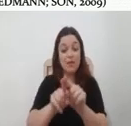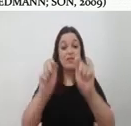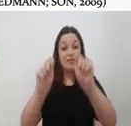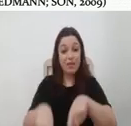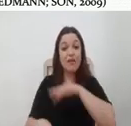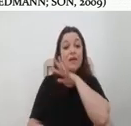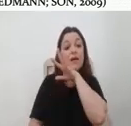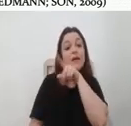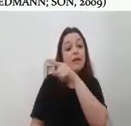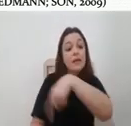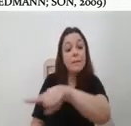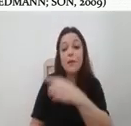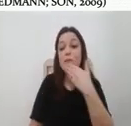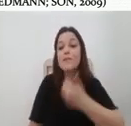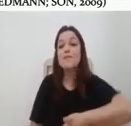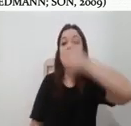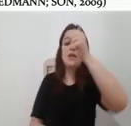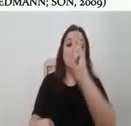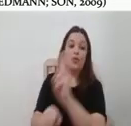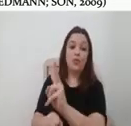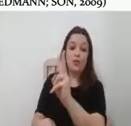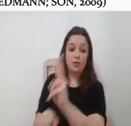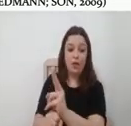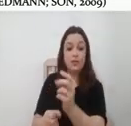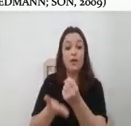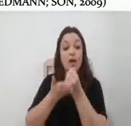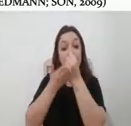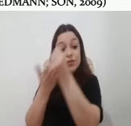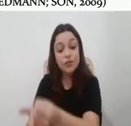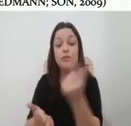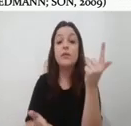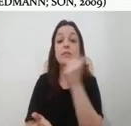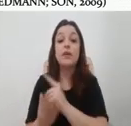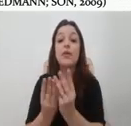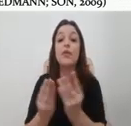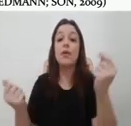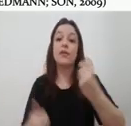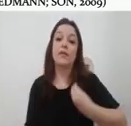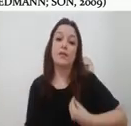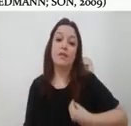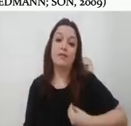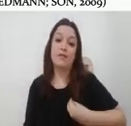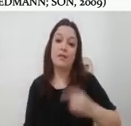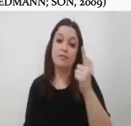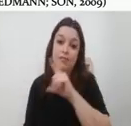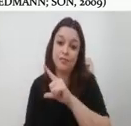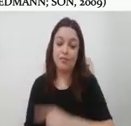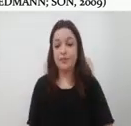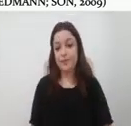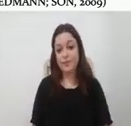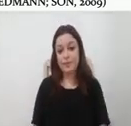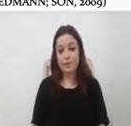humanos. Igualmente, permite que os animais recebam melhores cuidados, que contribuem ao fornecimento de uma